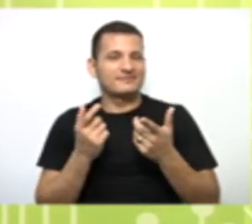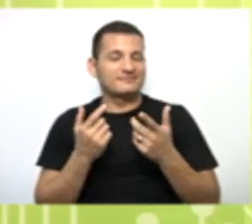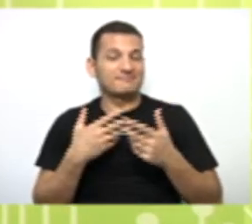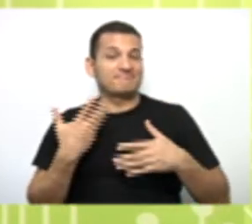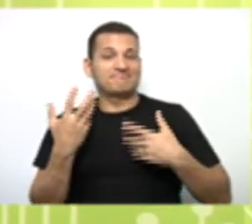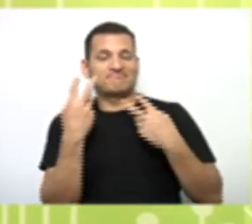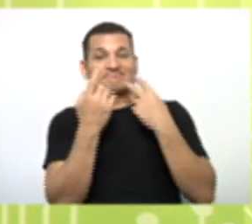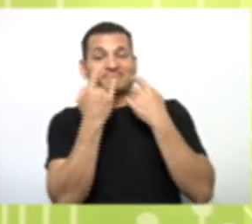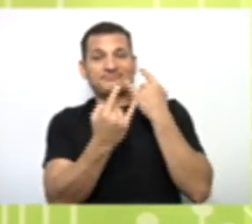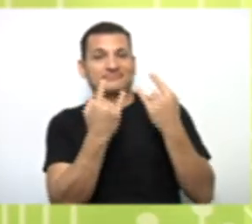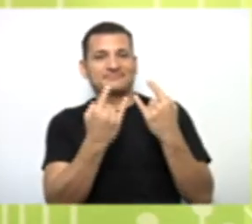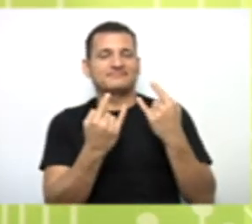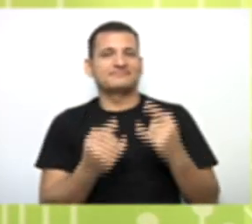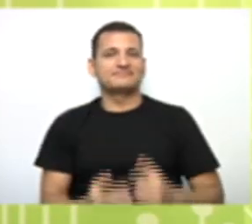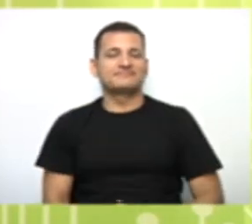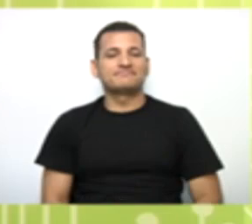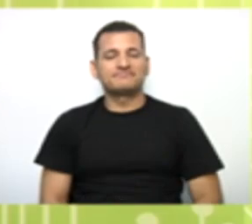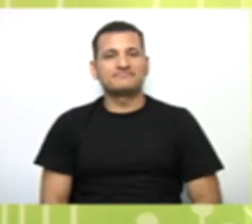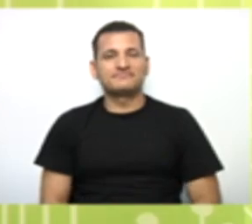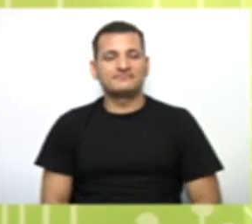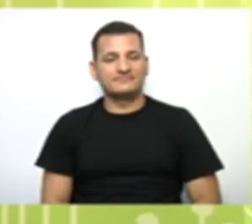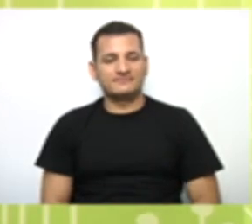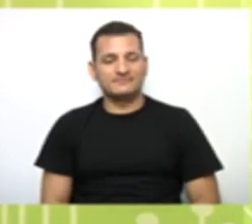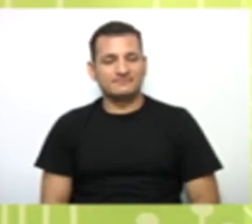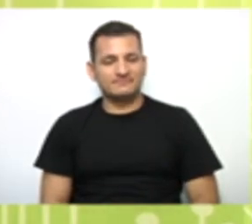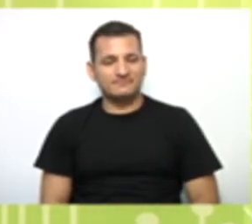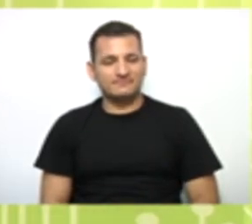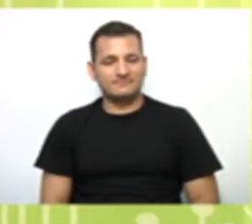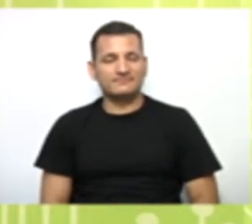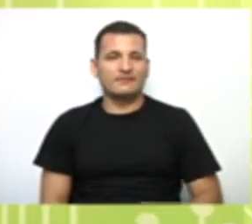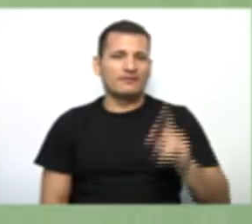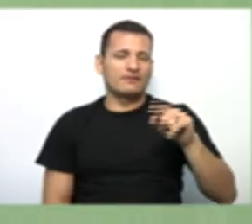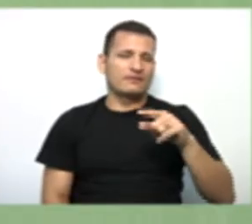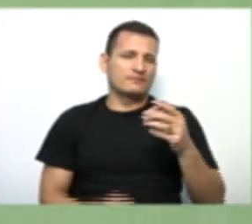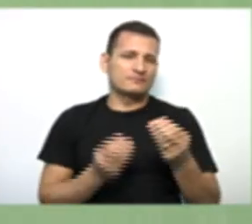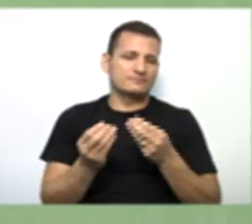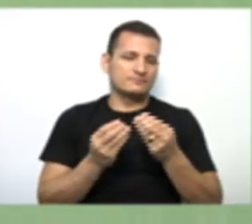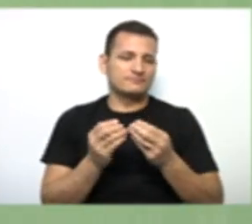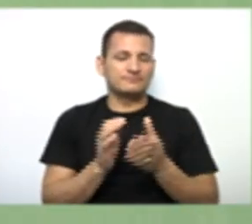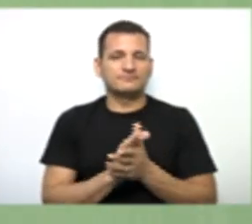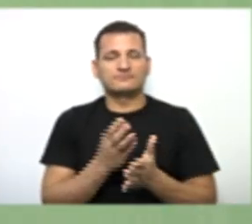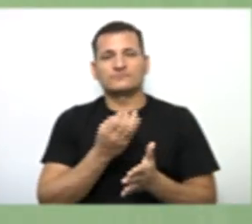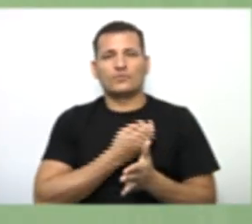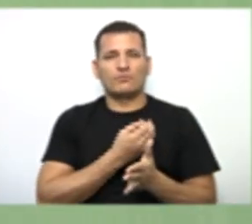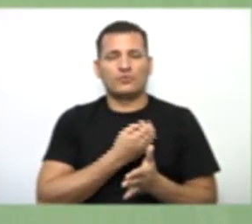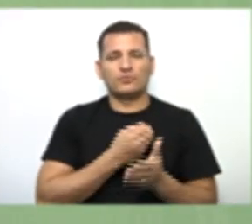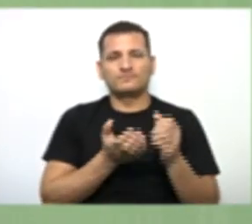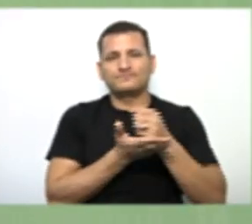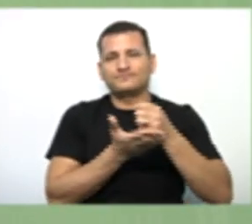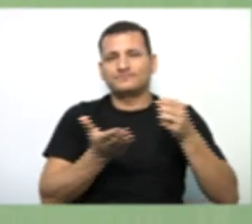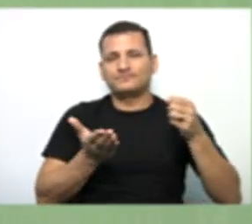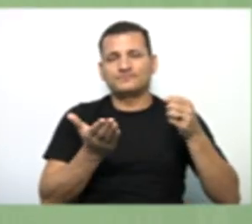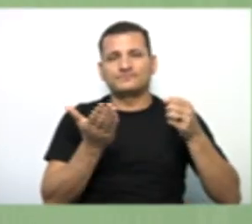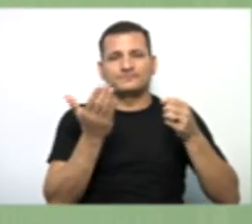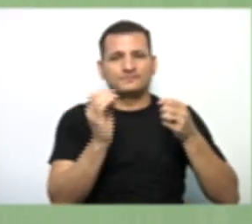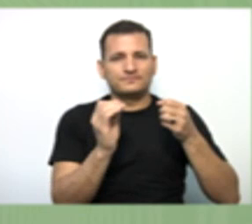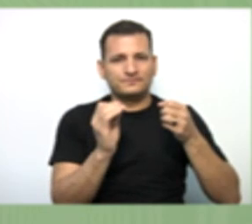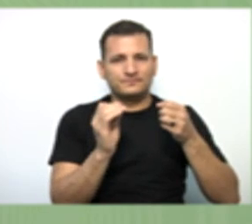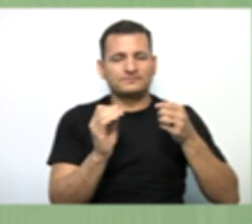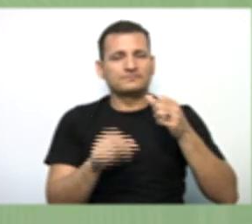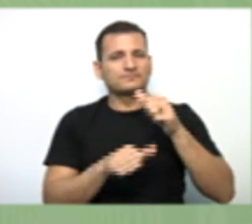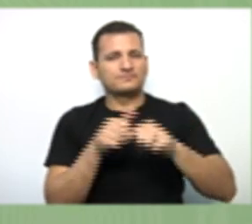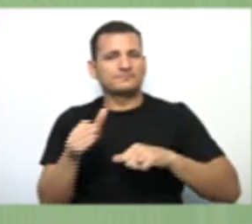começa a impressionar. É justamente isso, né? Como converter um número decimal, né, para